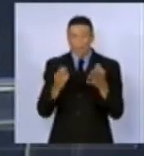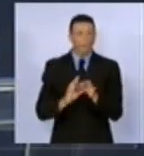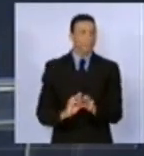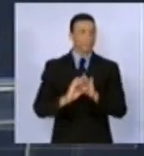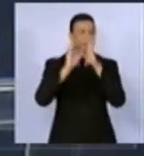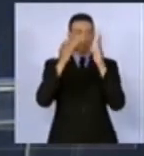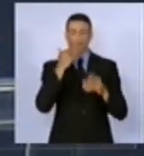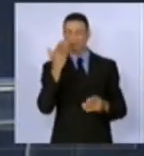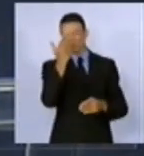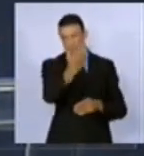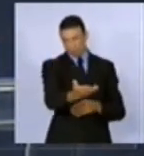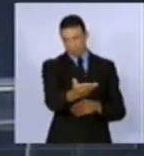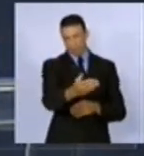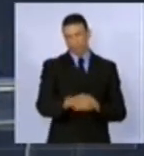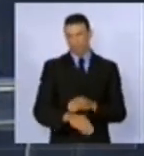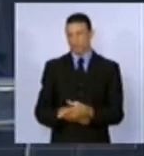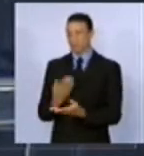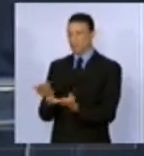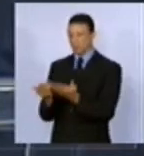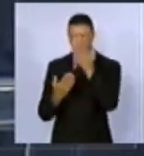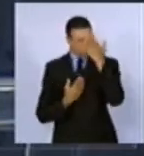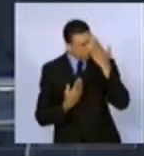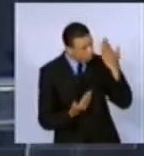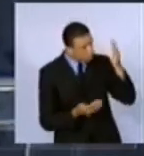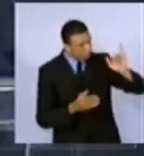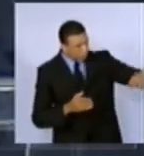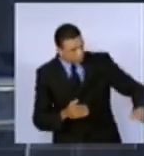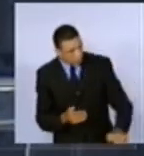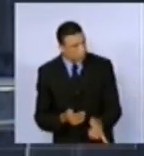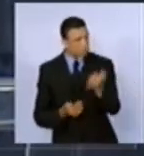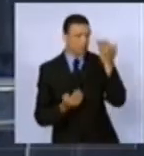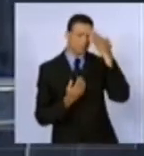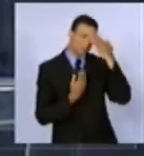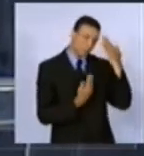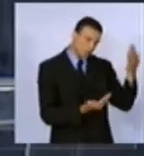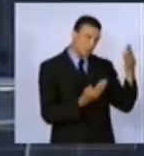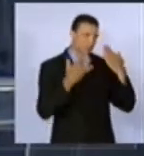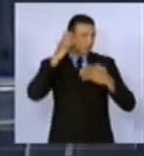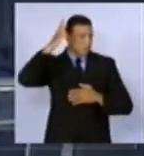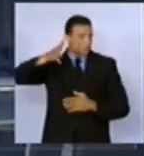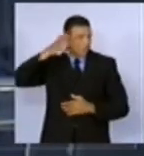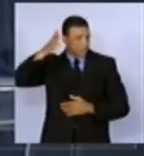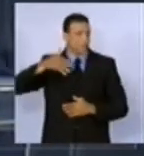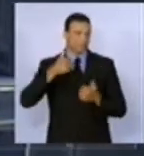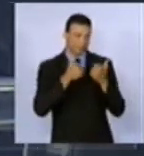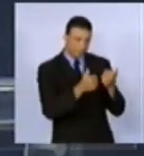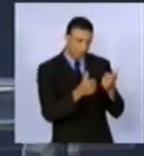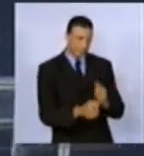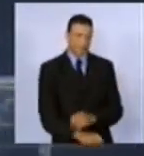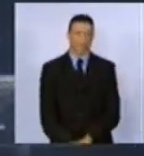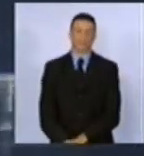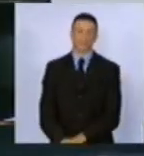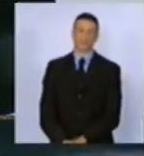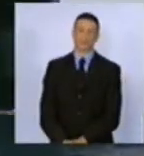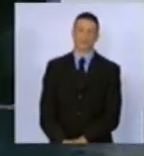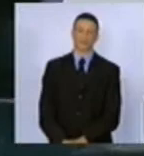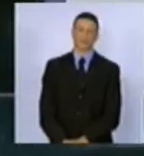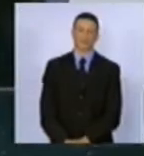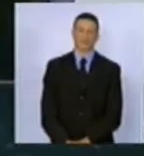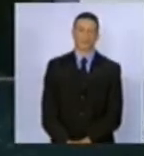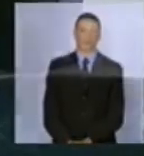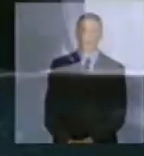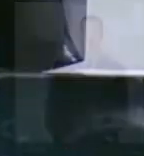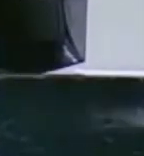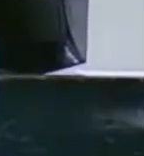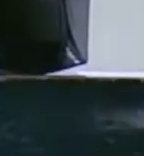mais a fundo do setor não agradeço muito a oportunidade o poder ter feito essa apresentação aqui obrigado e